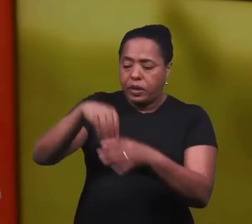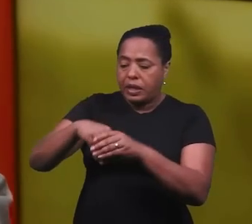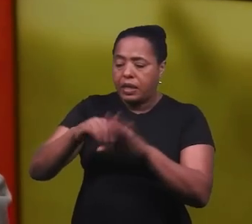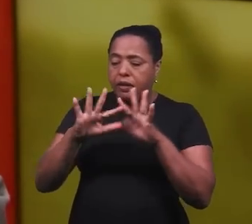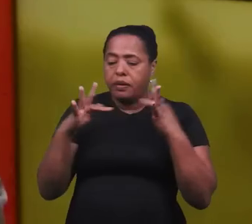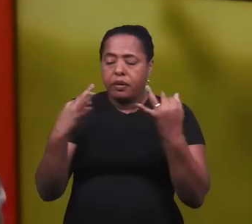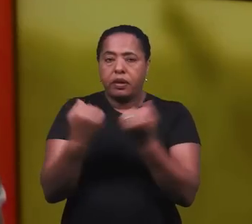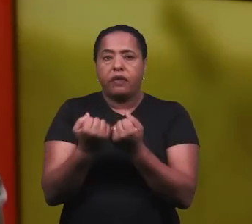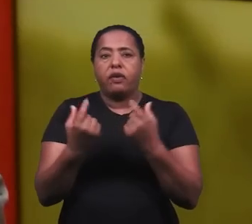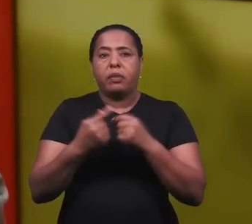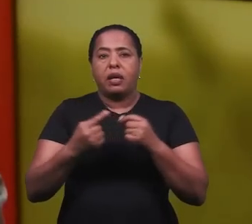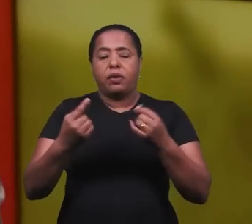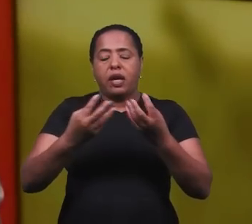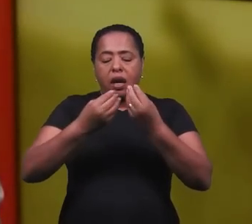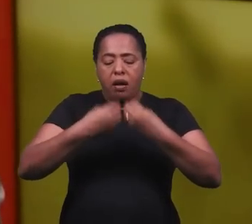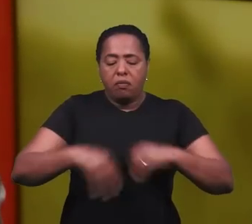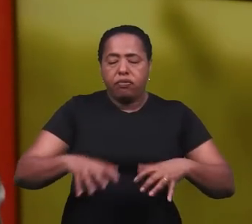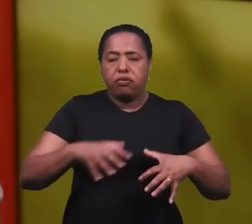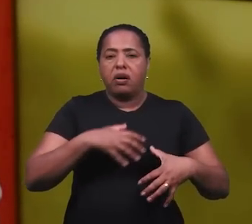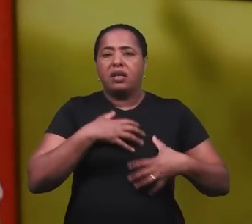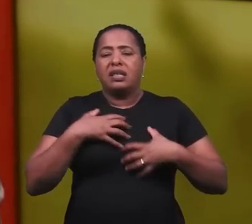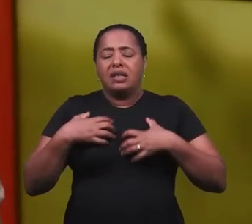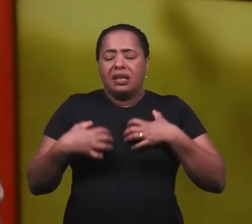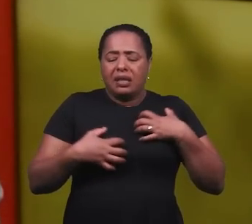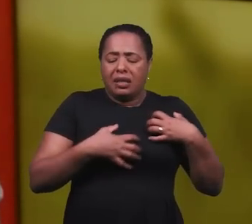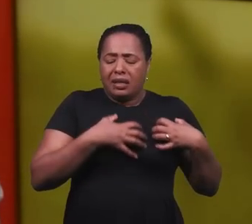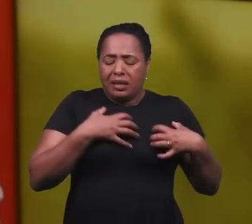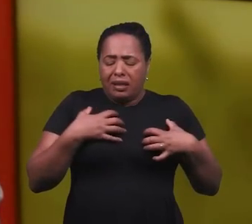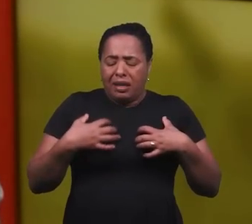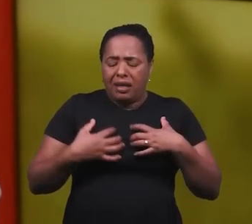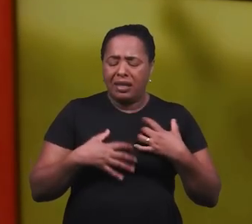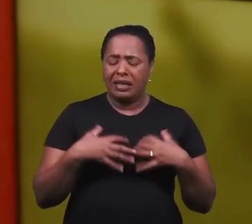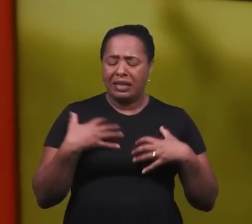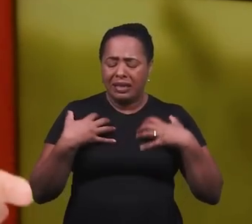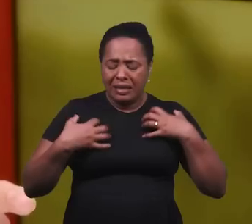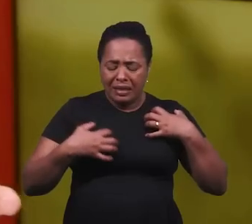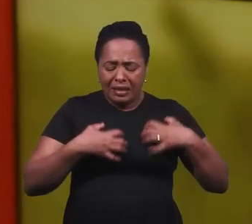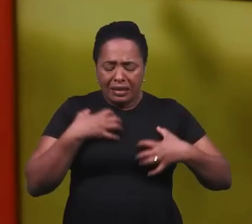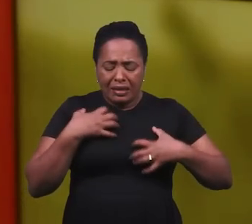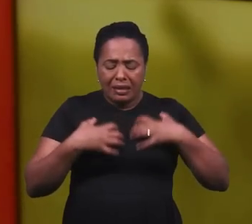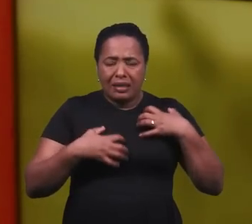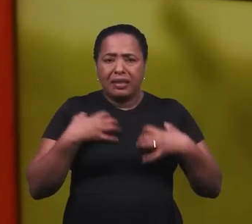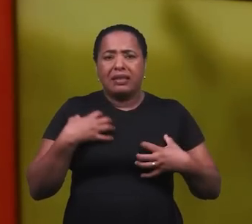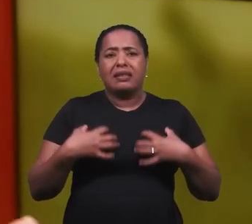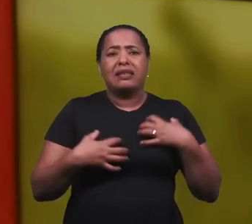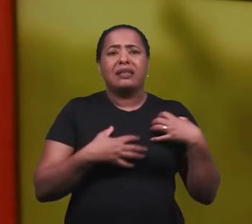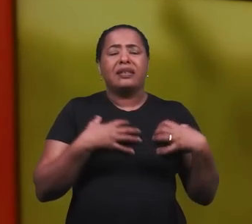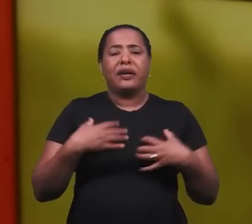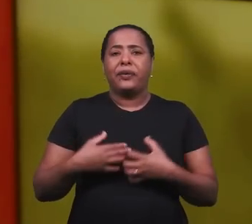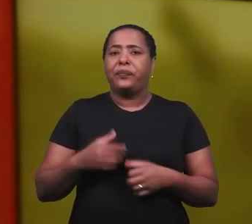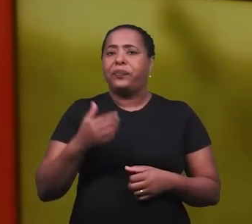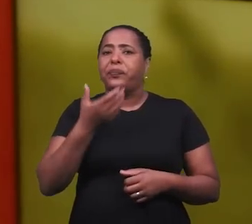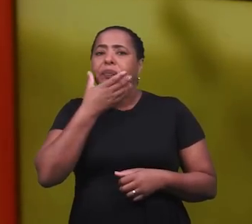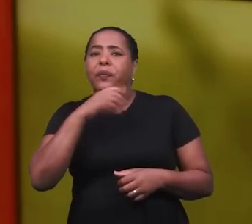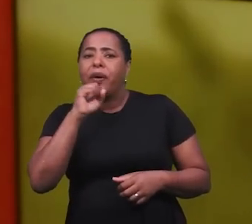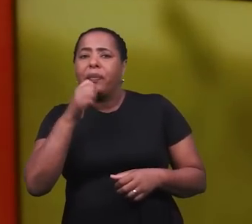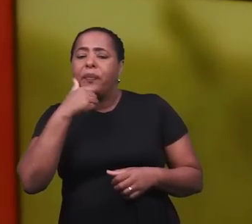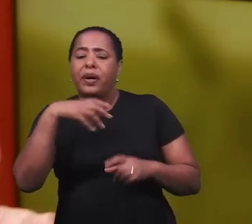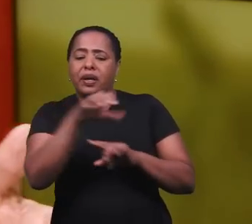é interessante que um dos maiores problemas que o mundo vive hoje, nas famílias, é uma crise de